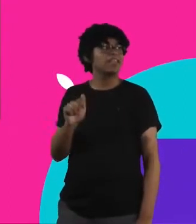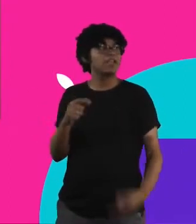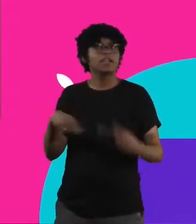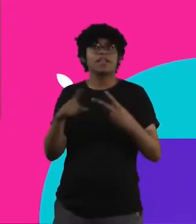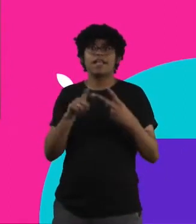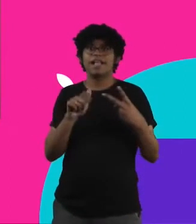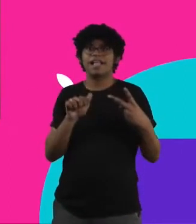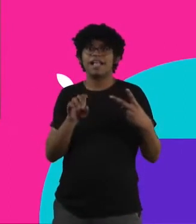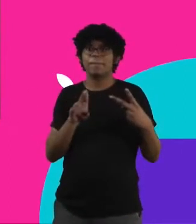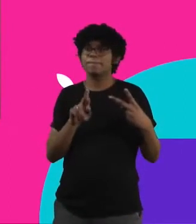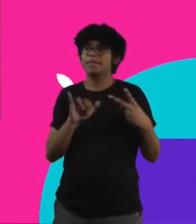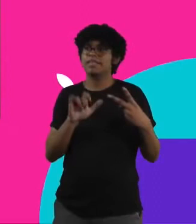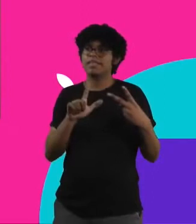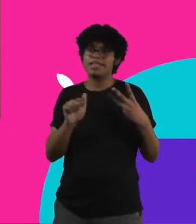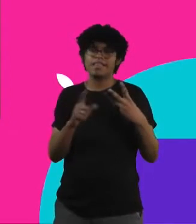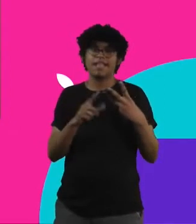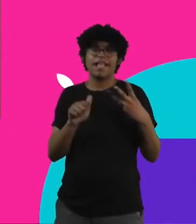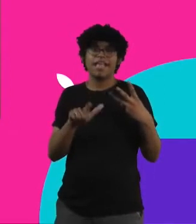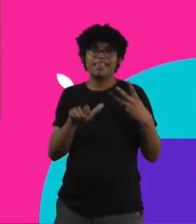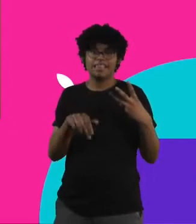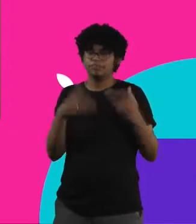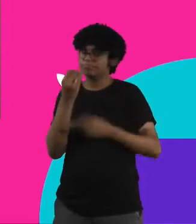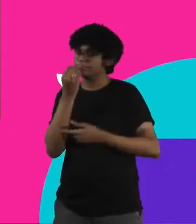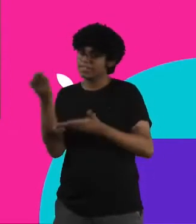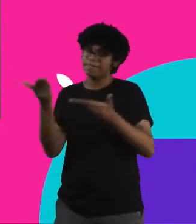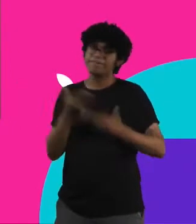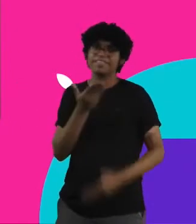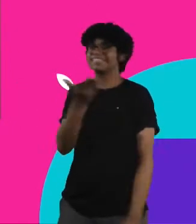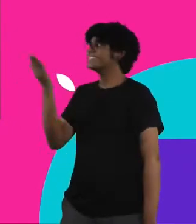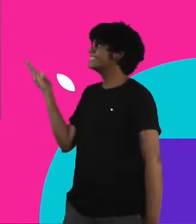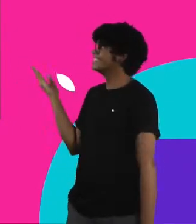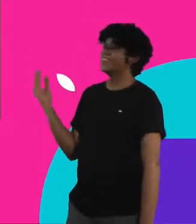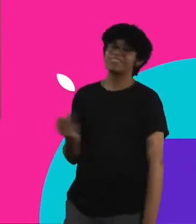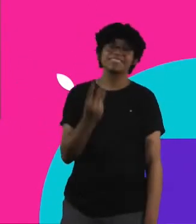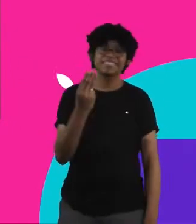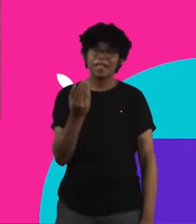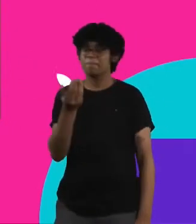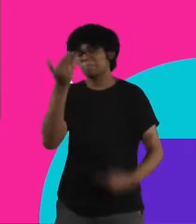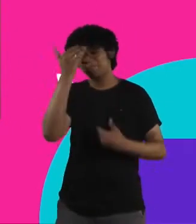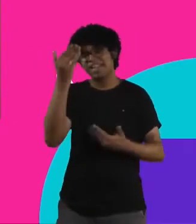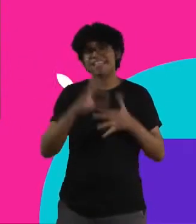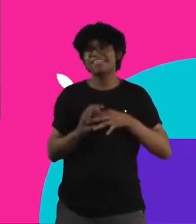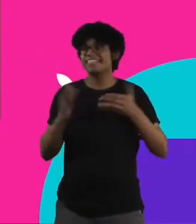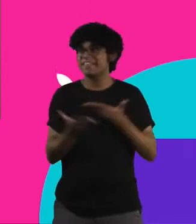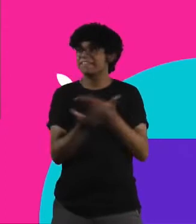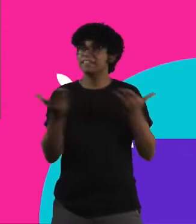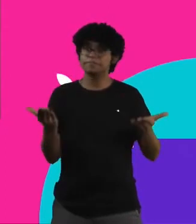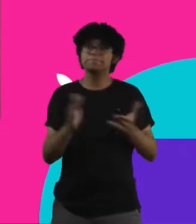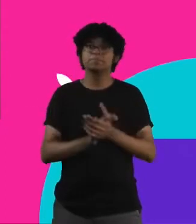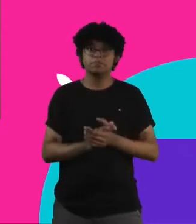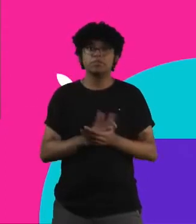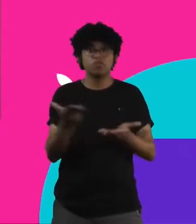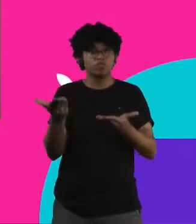a Gabriela e o Alan. Sejam bem-vindos, obrigado pela disponibilidade. E eu vou chamar, então, para que